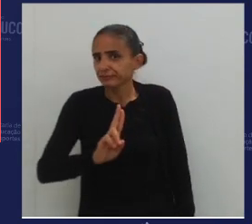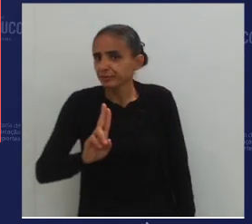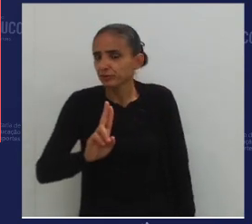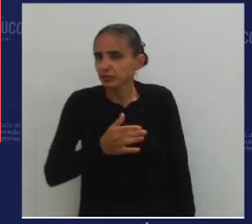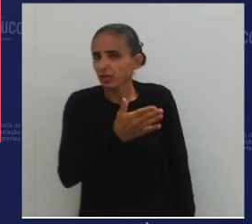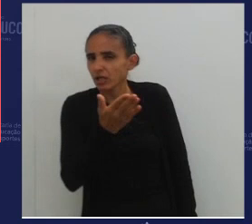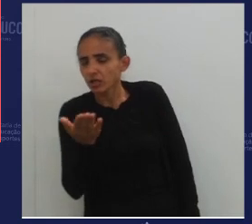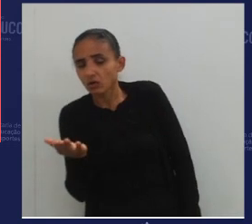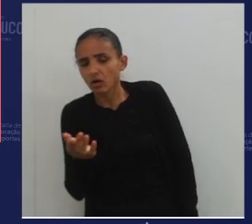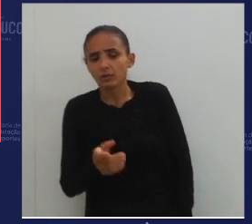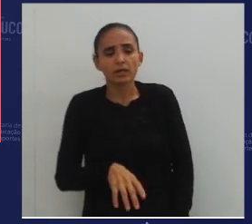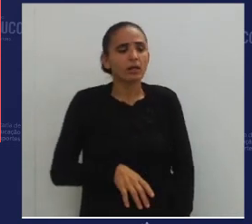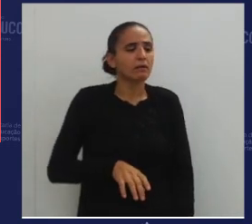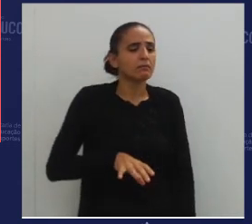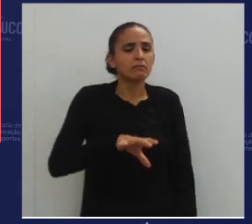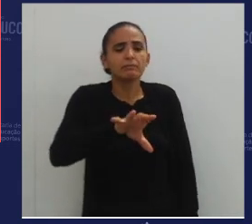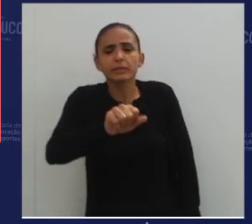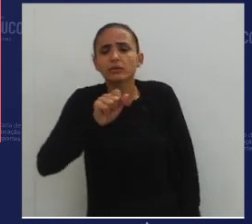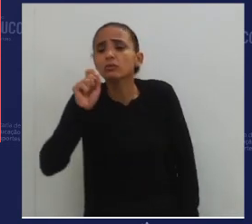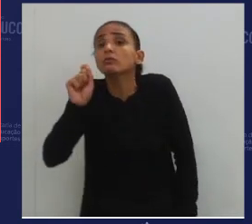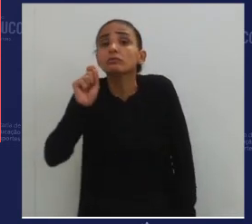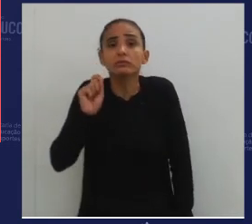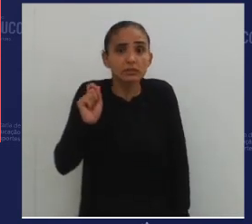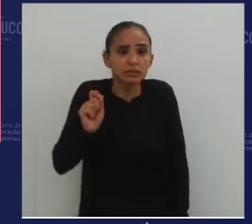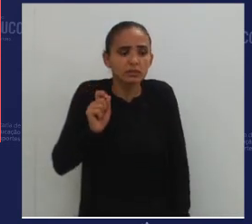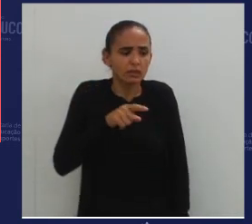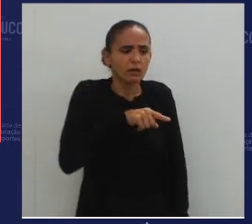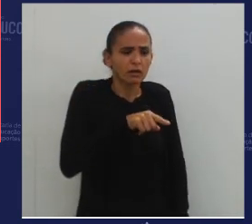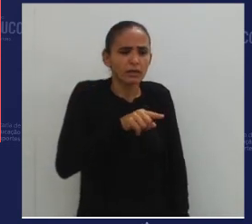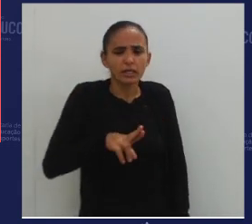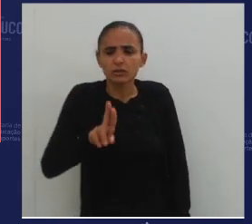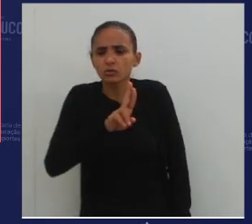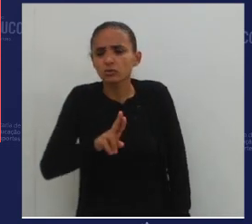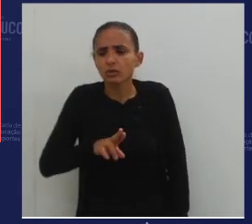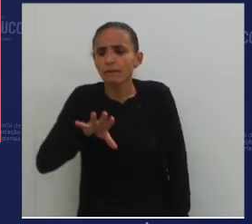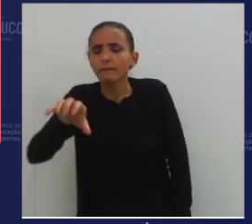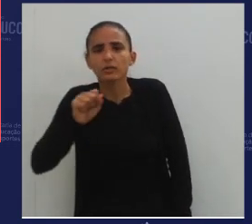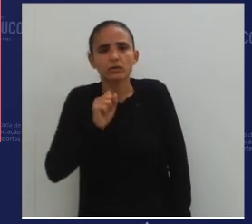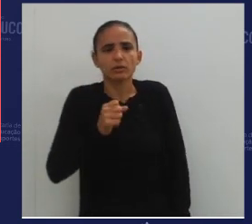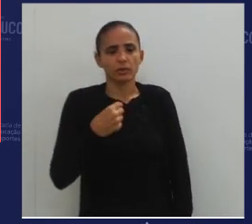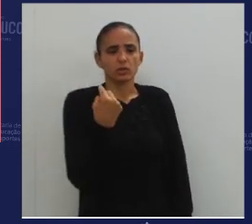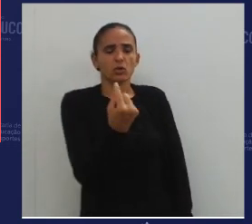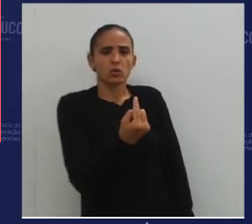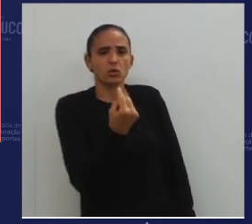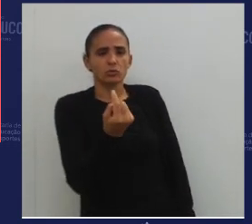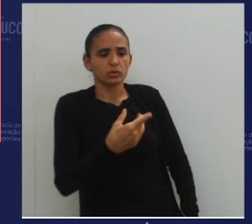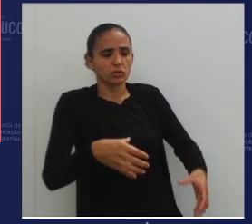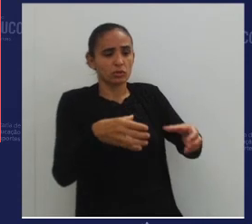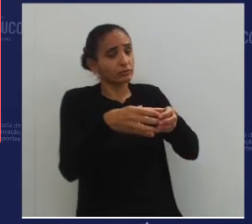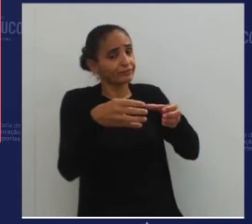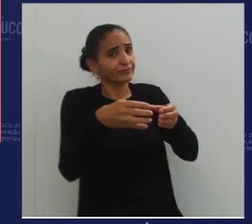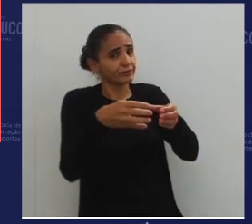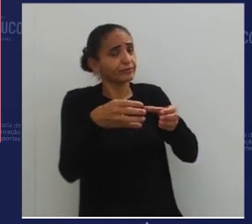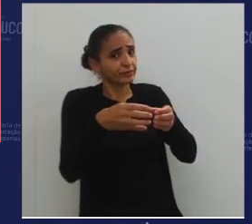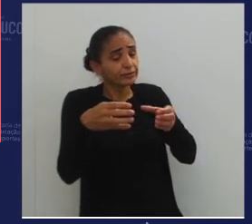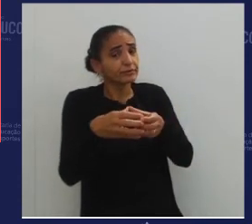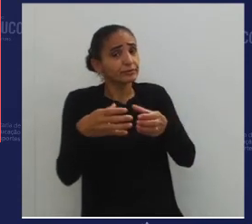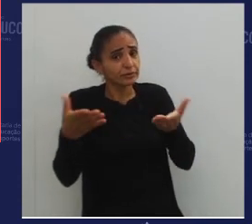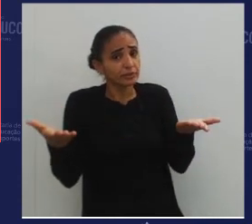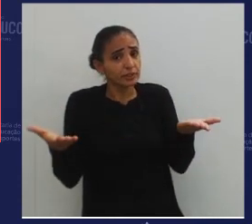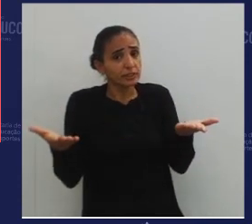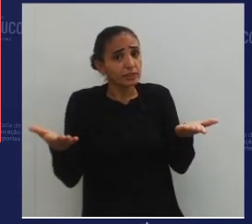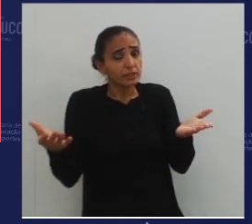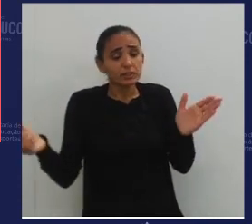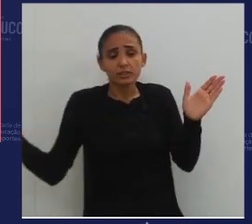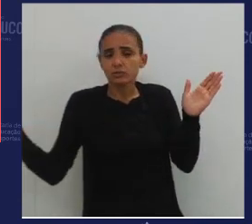sabe como é adquirida, né? Você sabe que o uso ele pode ser individual ou em grupo. Eles são